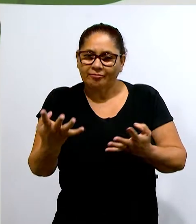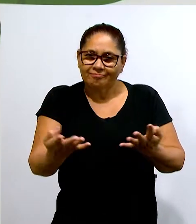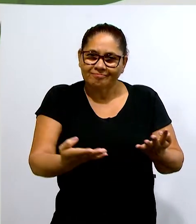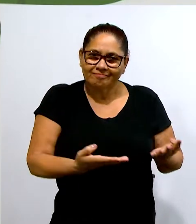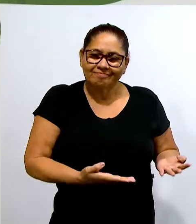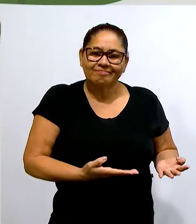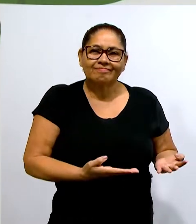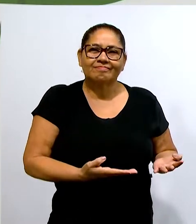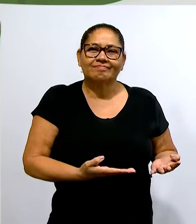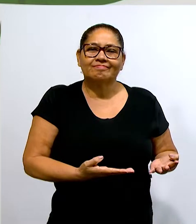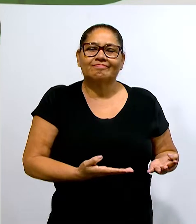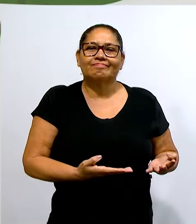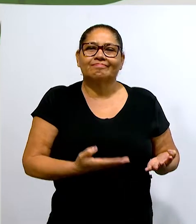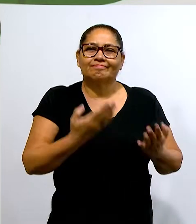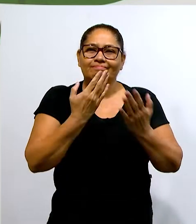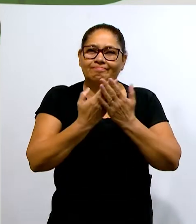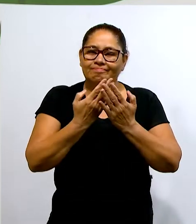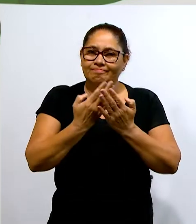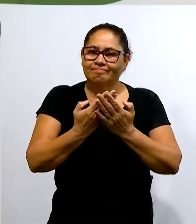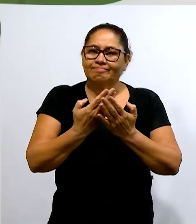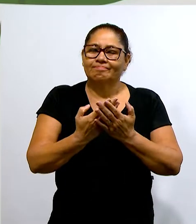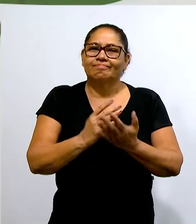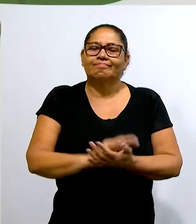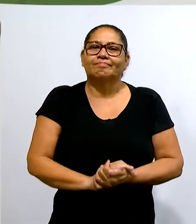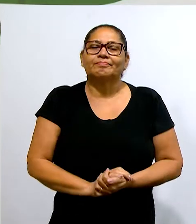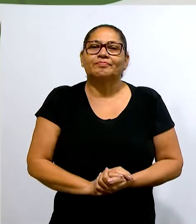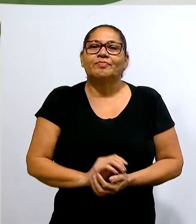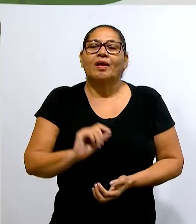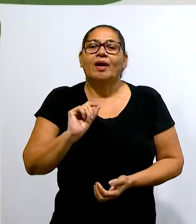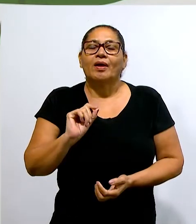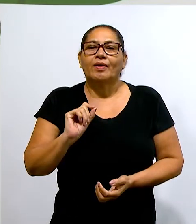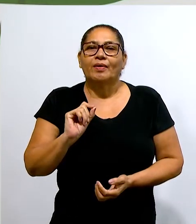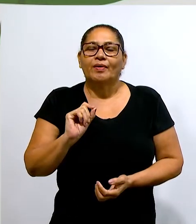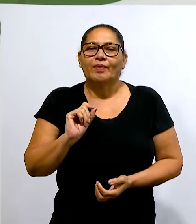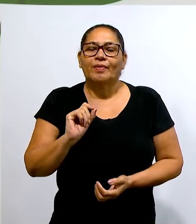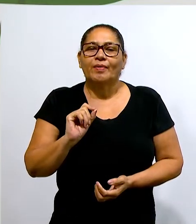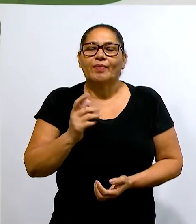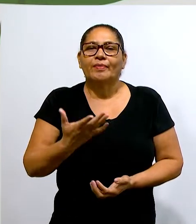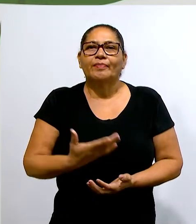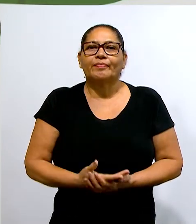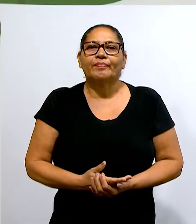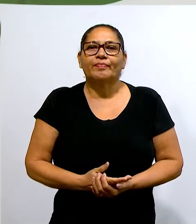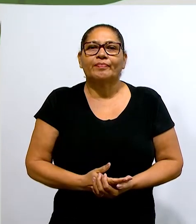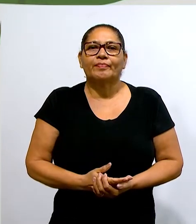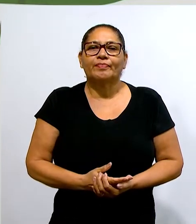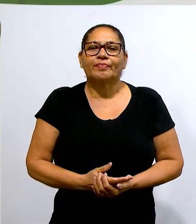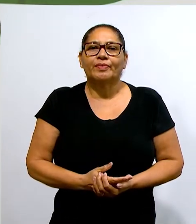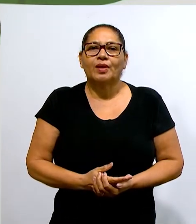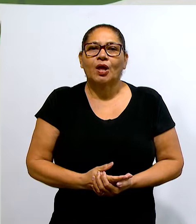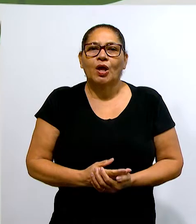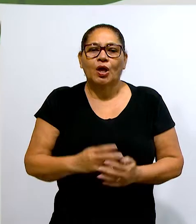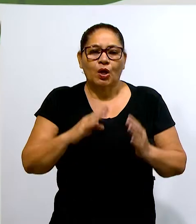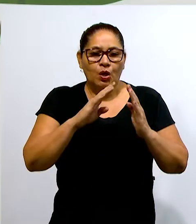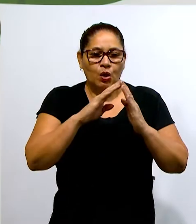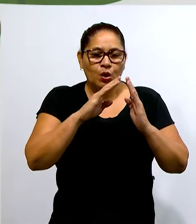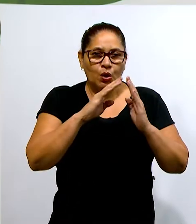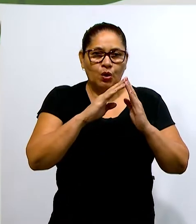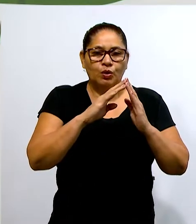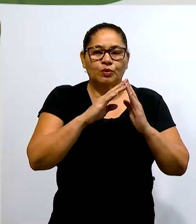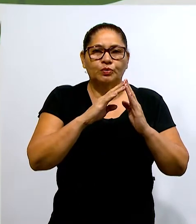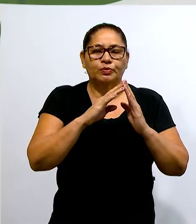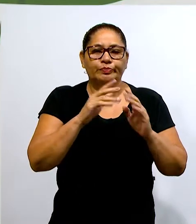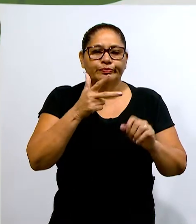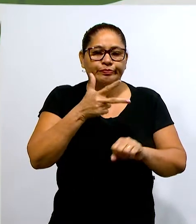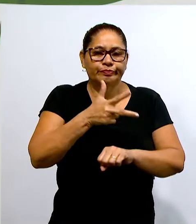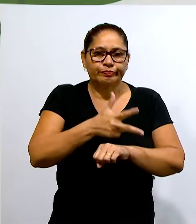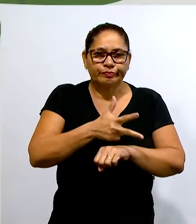bem-vinda à nossa web aula. E eu estou no momento no estúdio do campus Porto Velho, Zona Norte, gravando